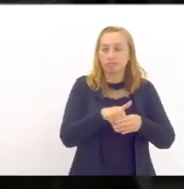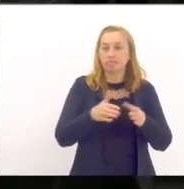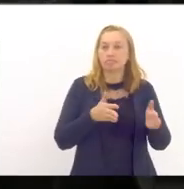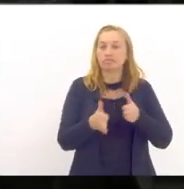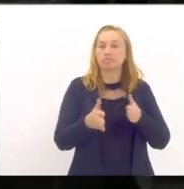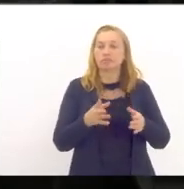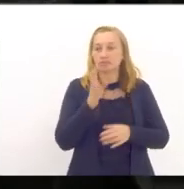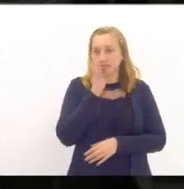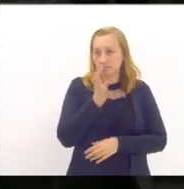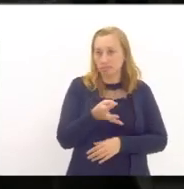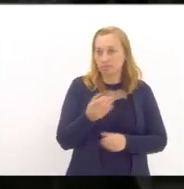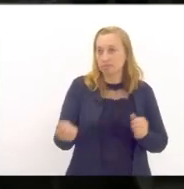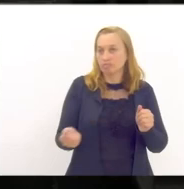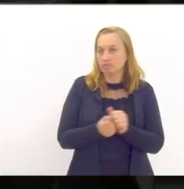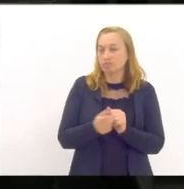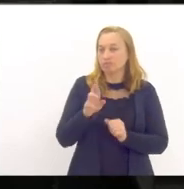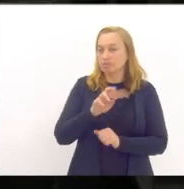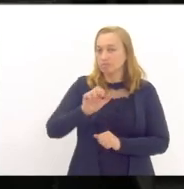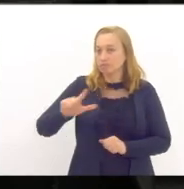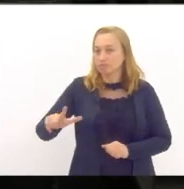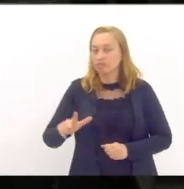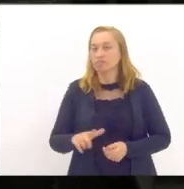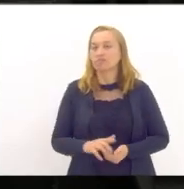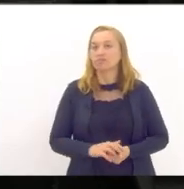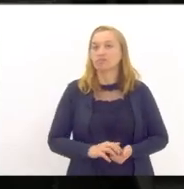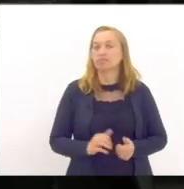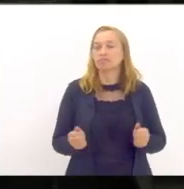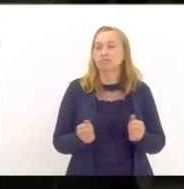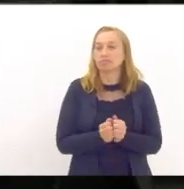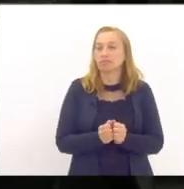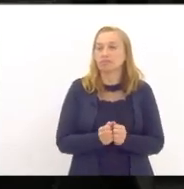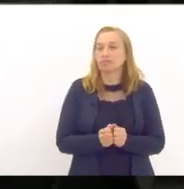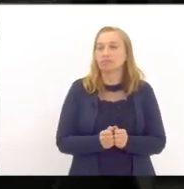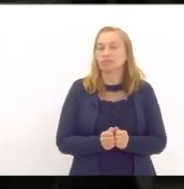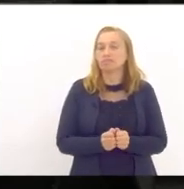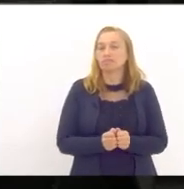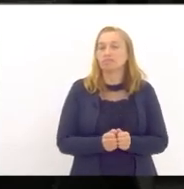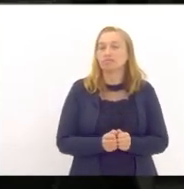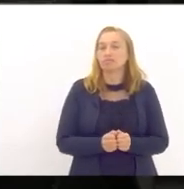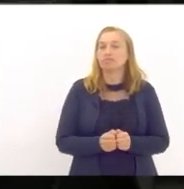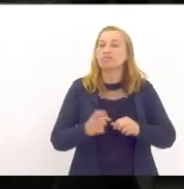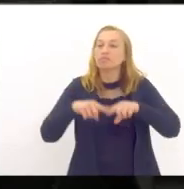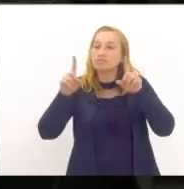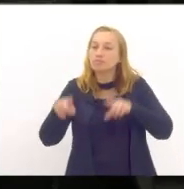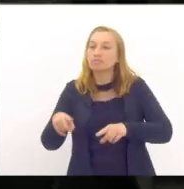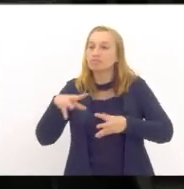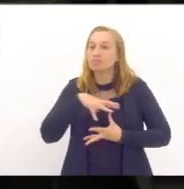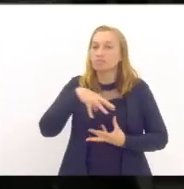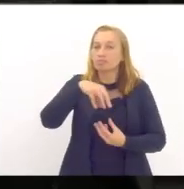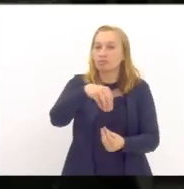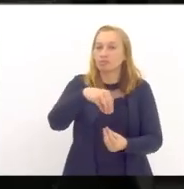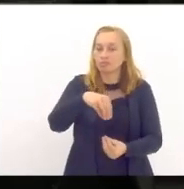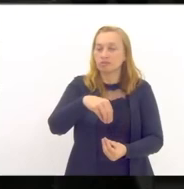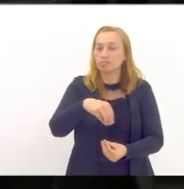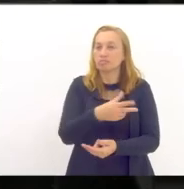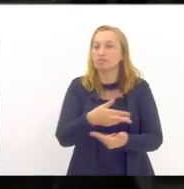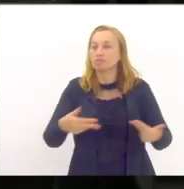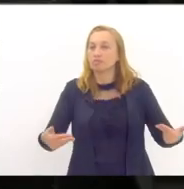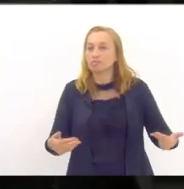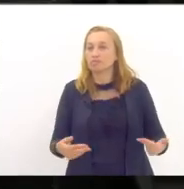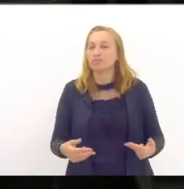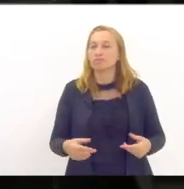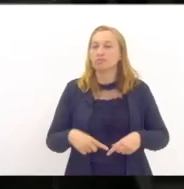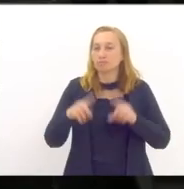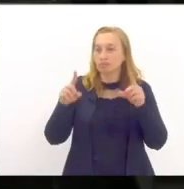Denunciei, junto com Rafael Nascimento e equipe, a existência de funcionários fantasmas, muitos deles